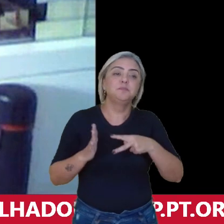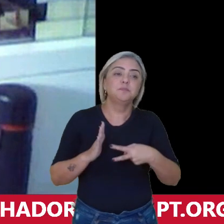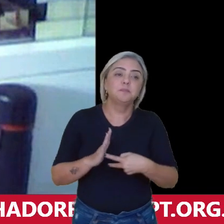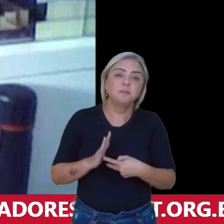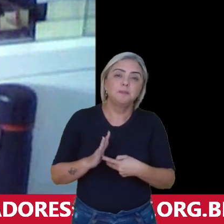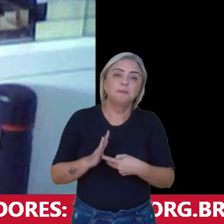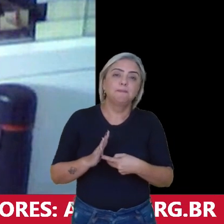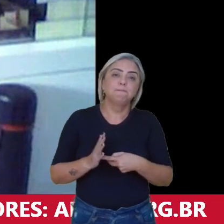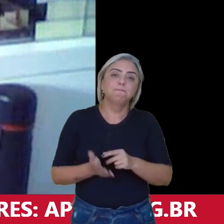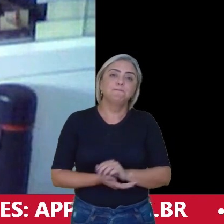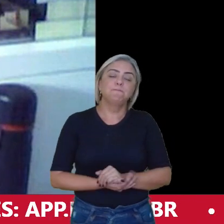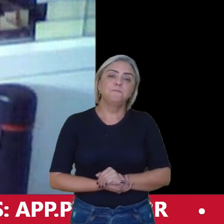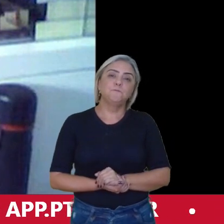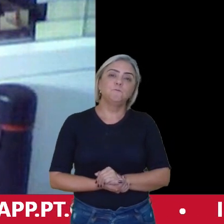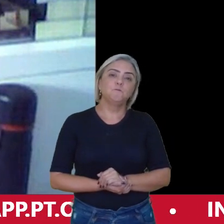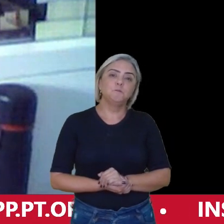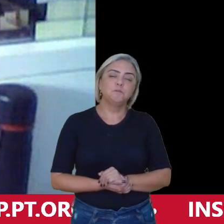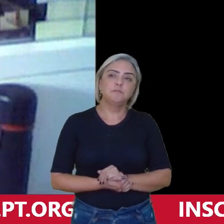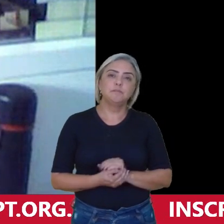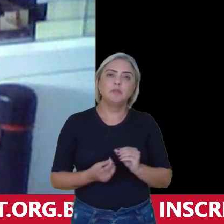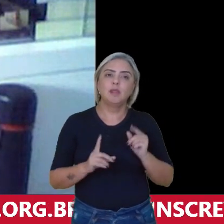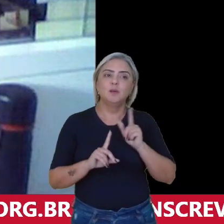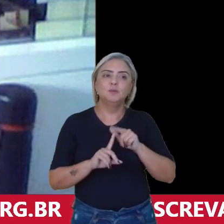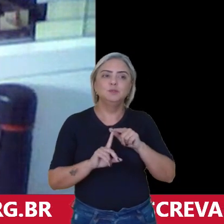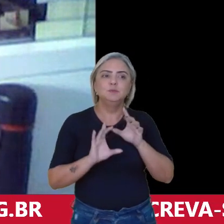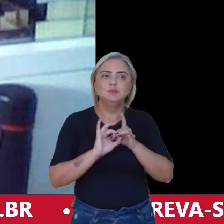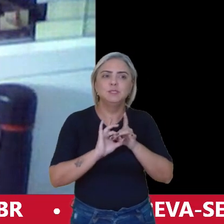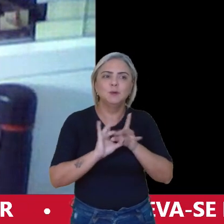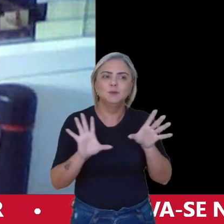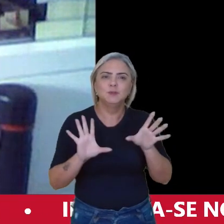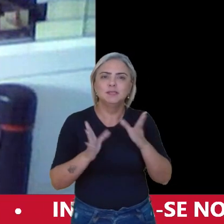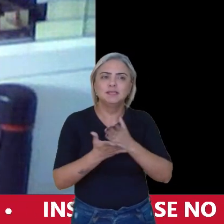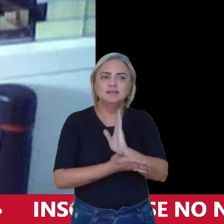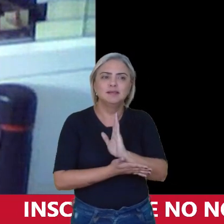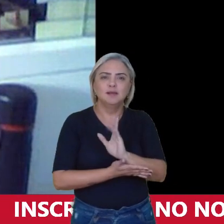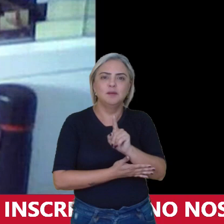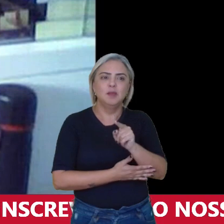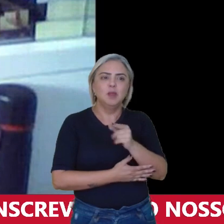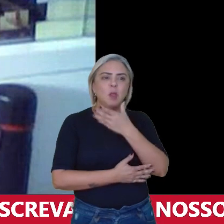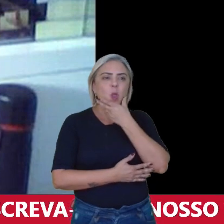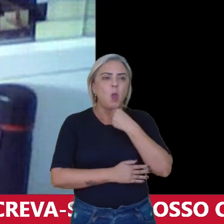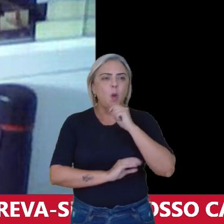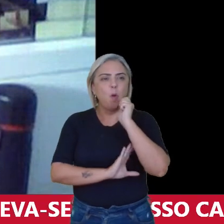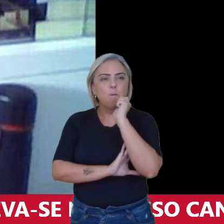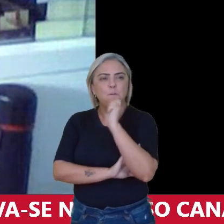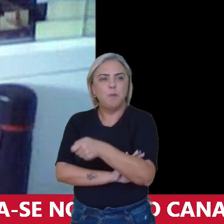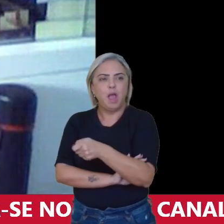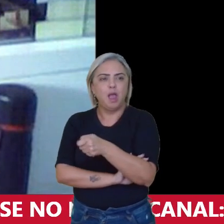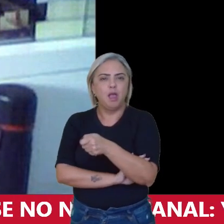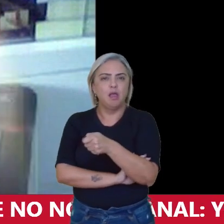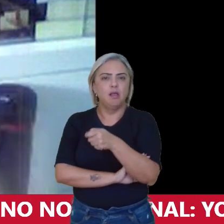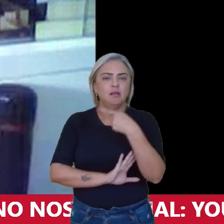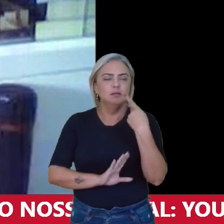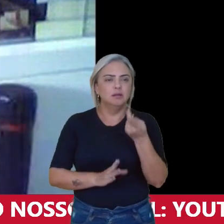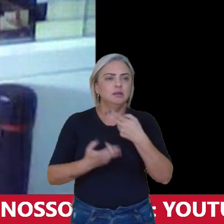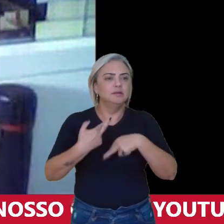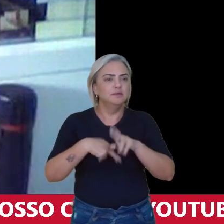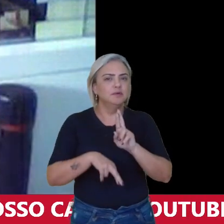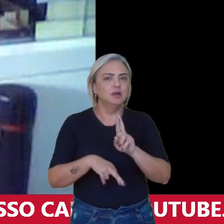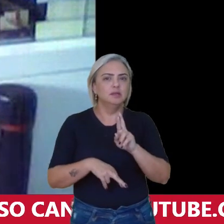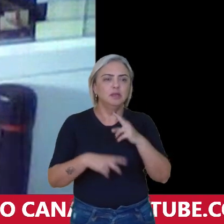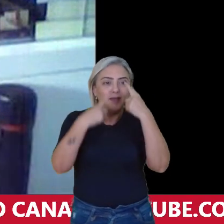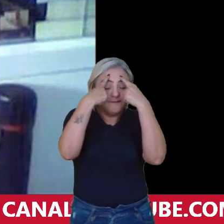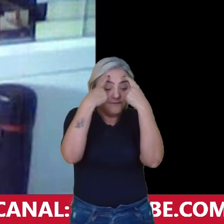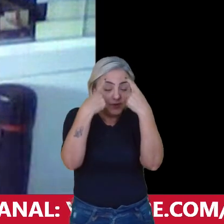significa uma espécie de autorização para que o machismo seja retomado e para que